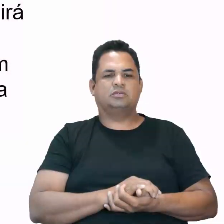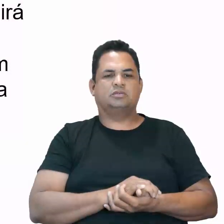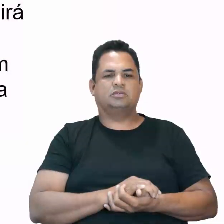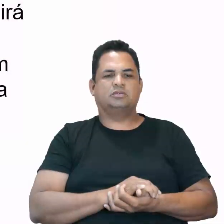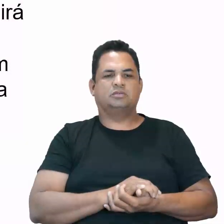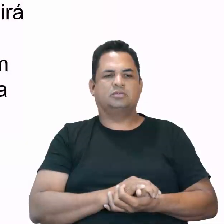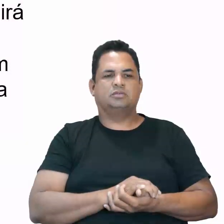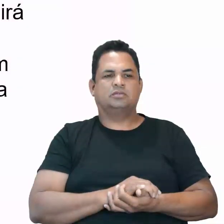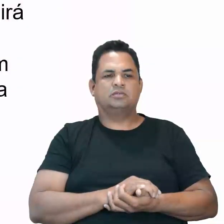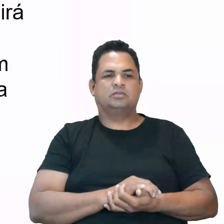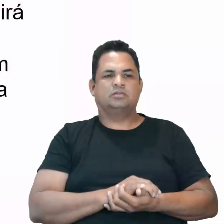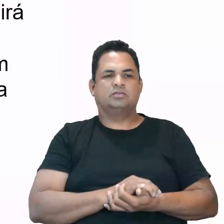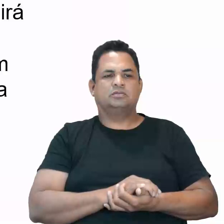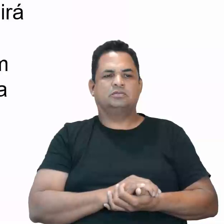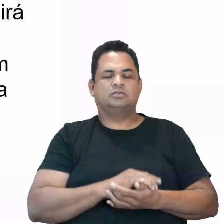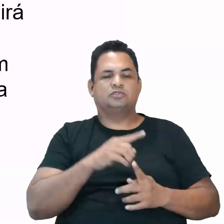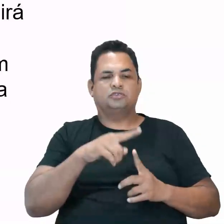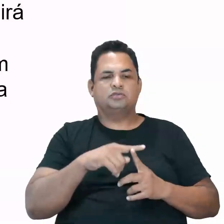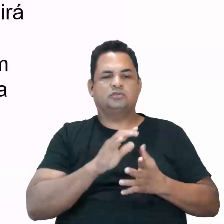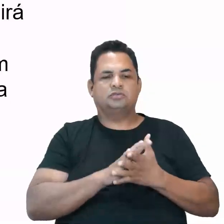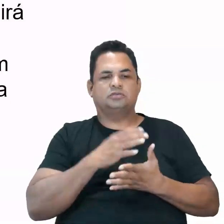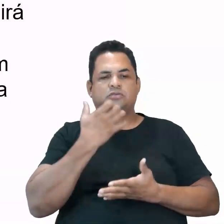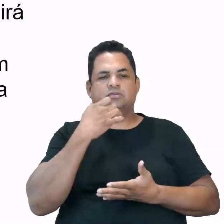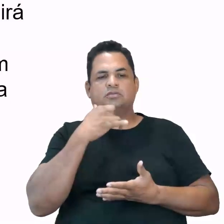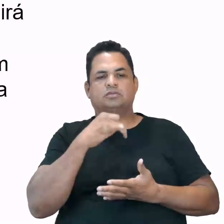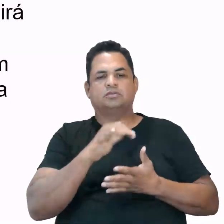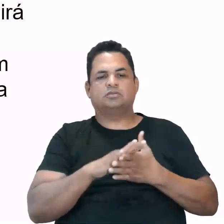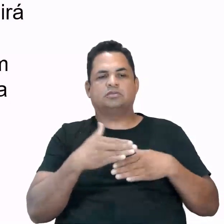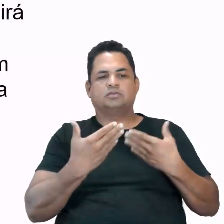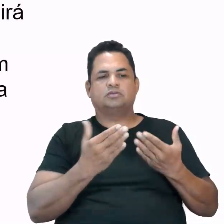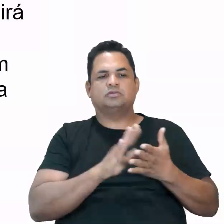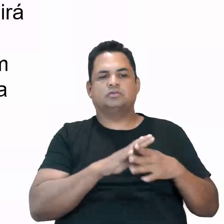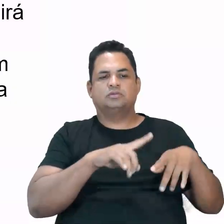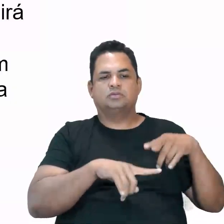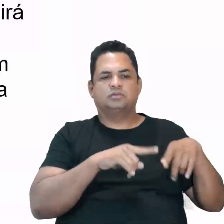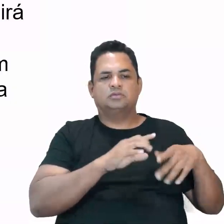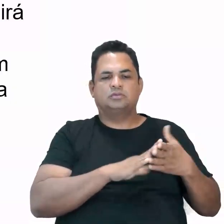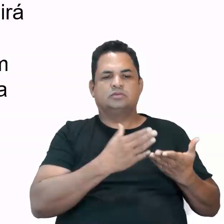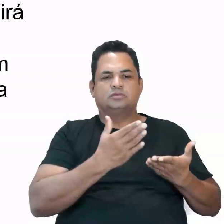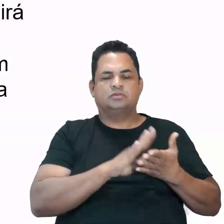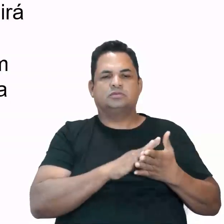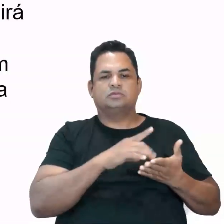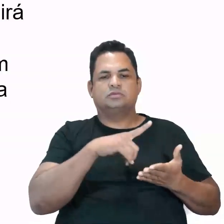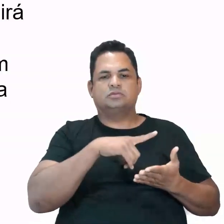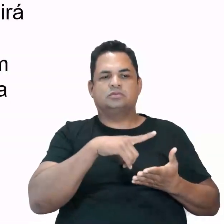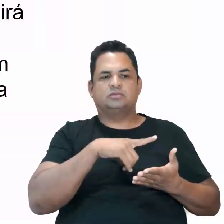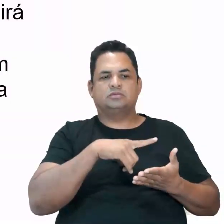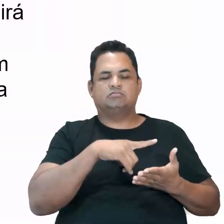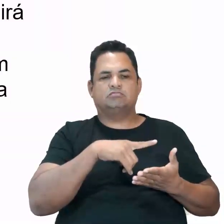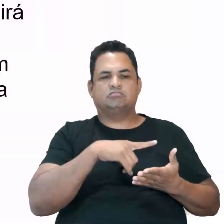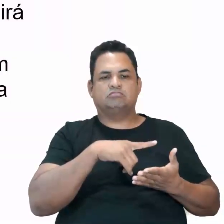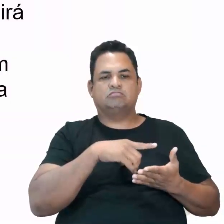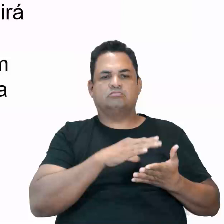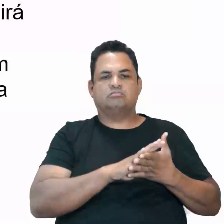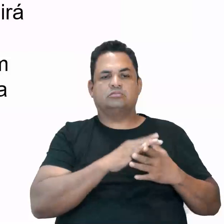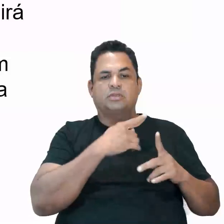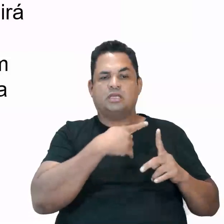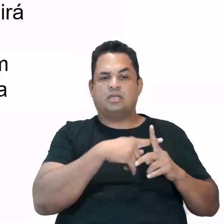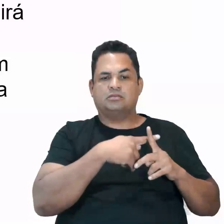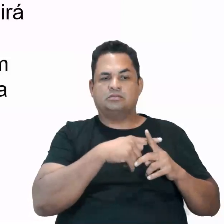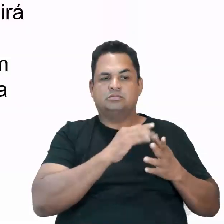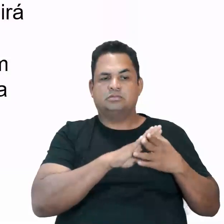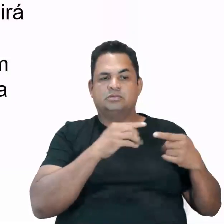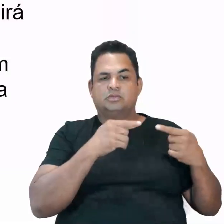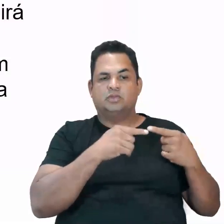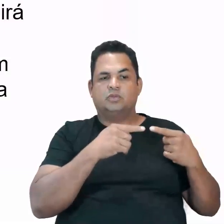Bom, esse tipo de eletrização ocorre quando um corpo condutor está carregado e entra em contato com um